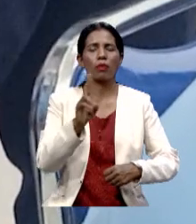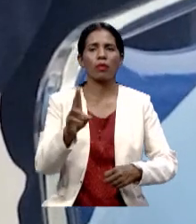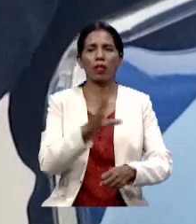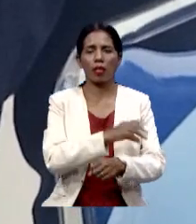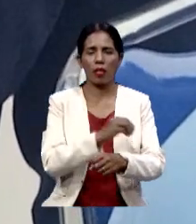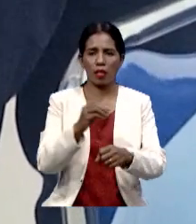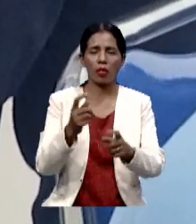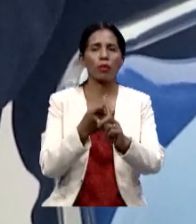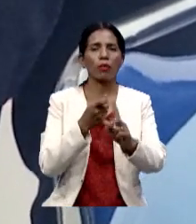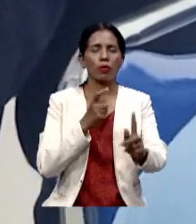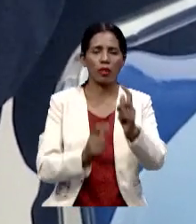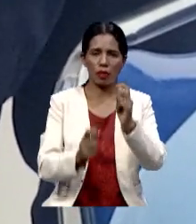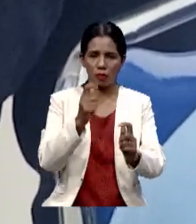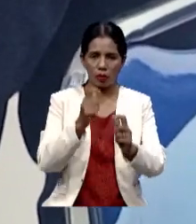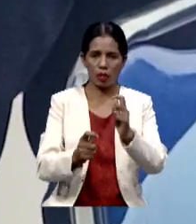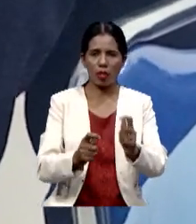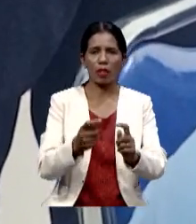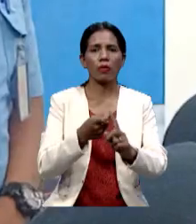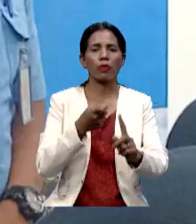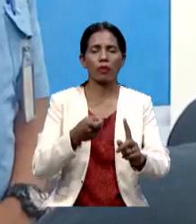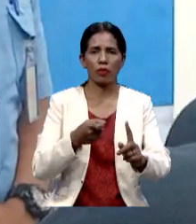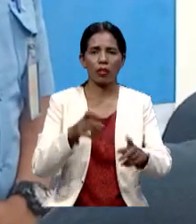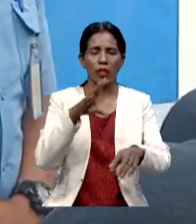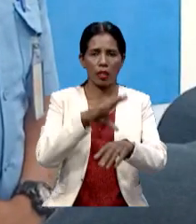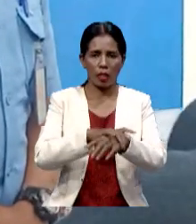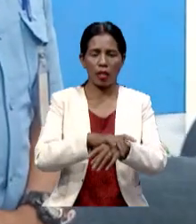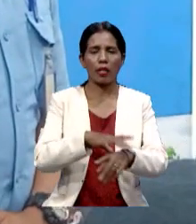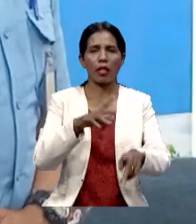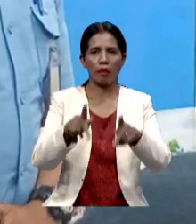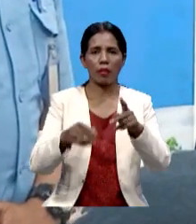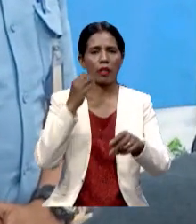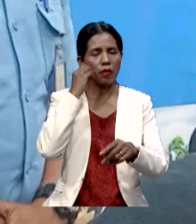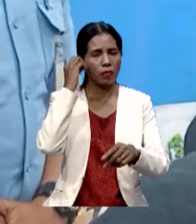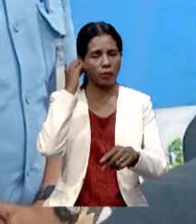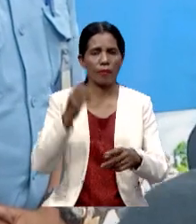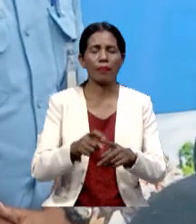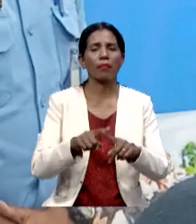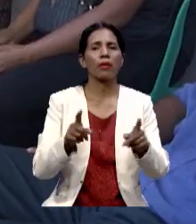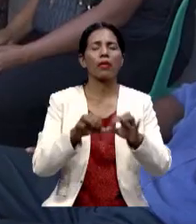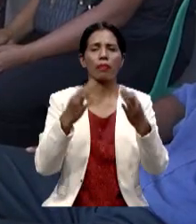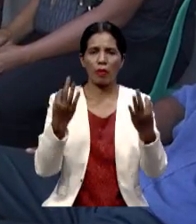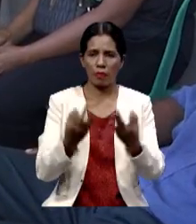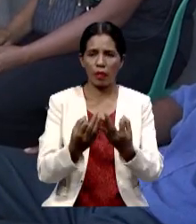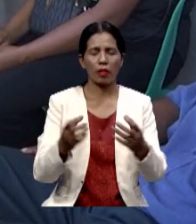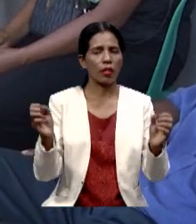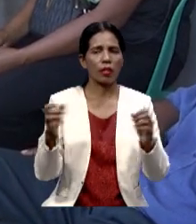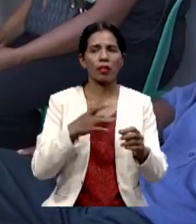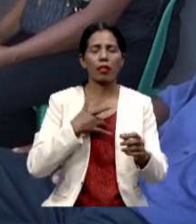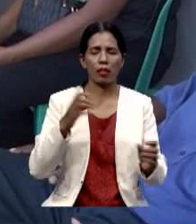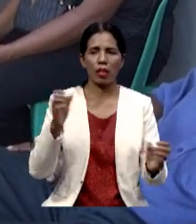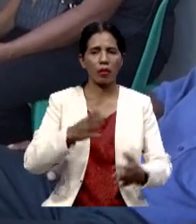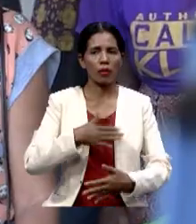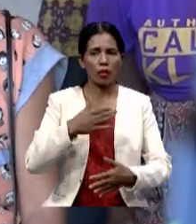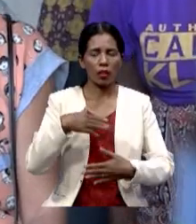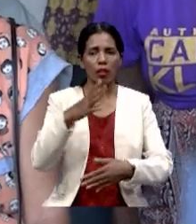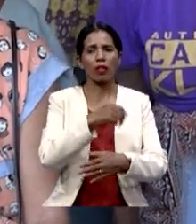ou se tribunal, onde captura suspeito e em residência Mascarinhas. Mas bem, a família Rossi suspeito lamenta a capturação